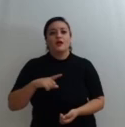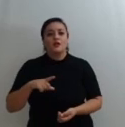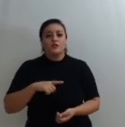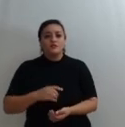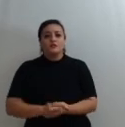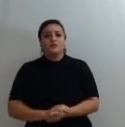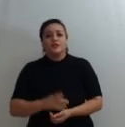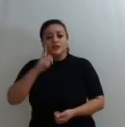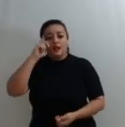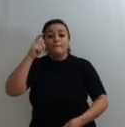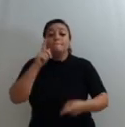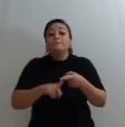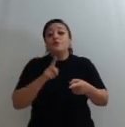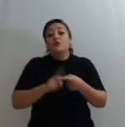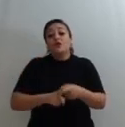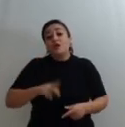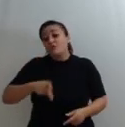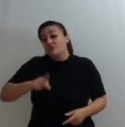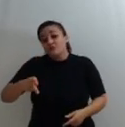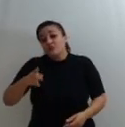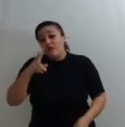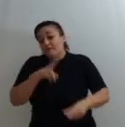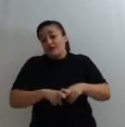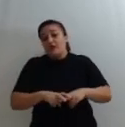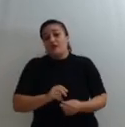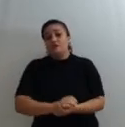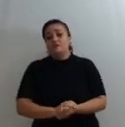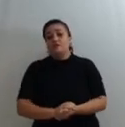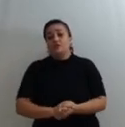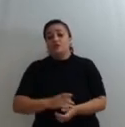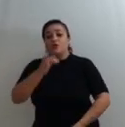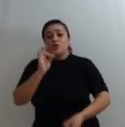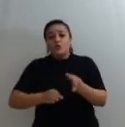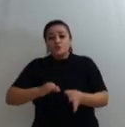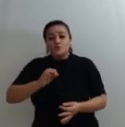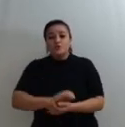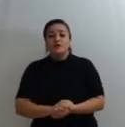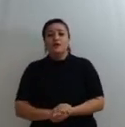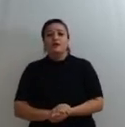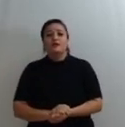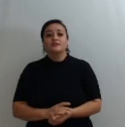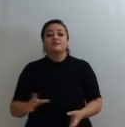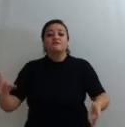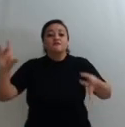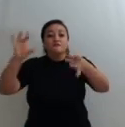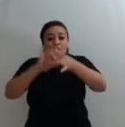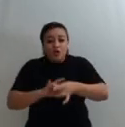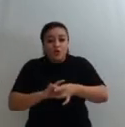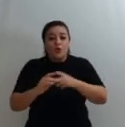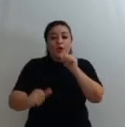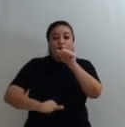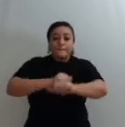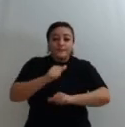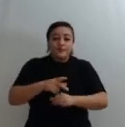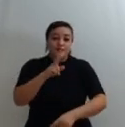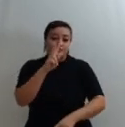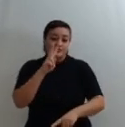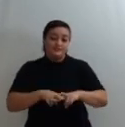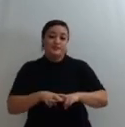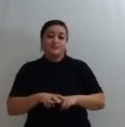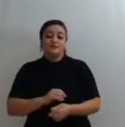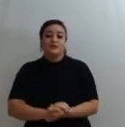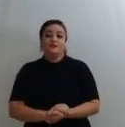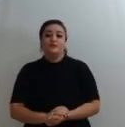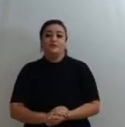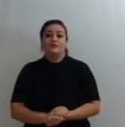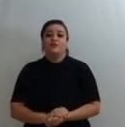dos motivos originais. E isso não foi feito. O juiz claramente vincula a manutenção da prisão ao ato de